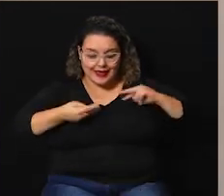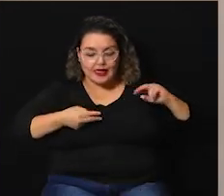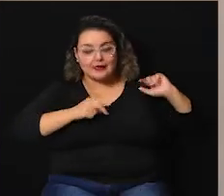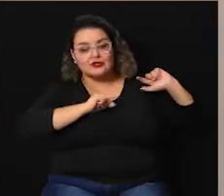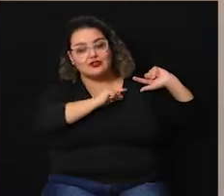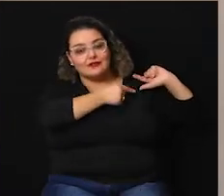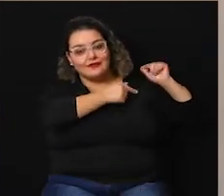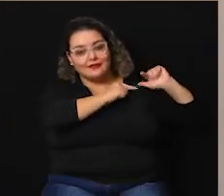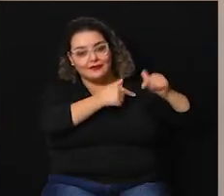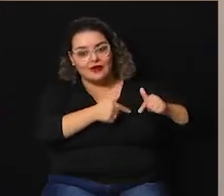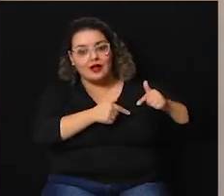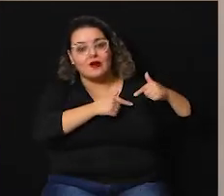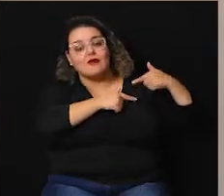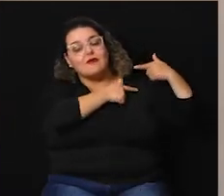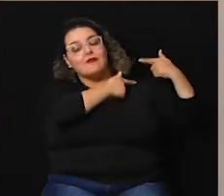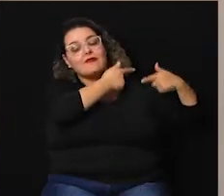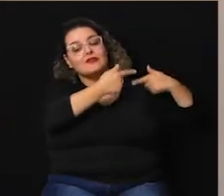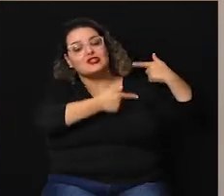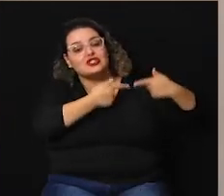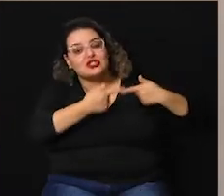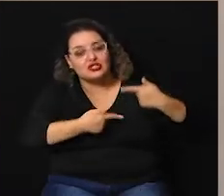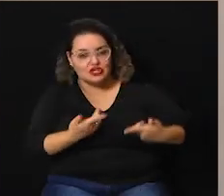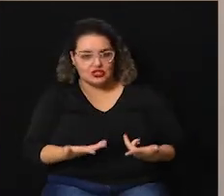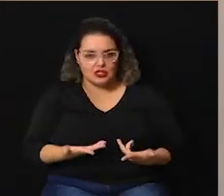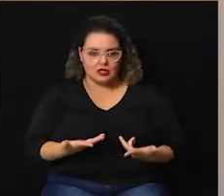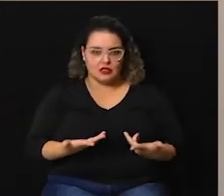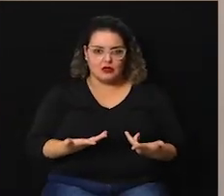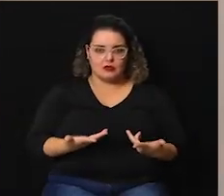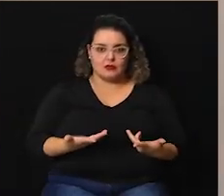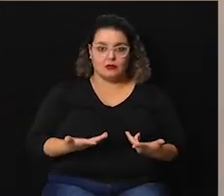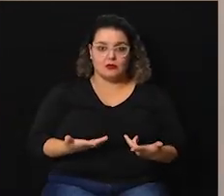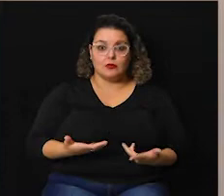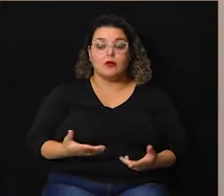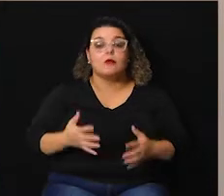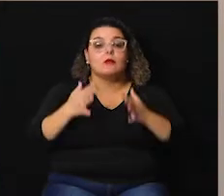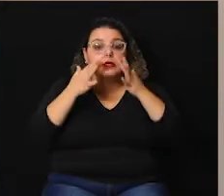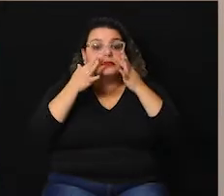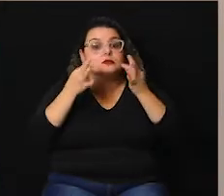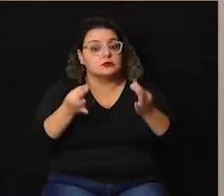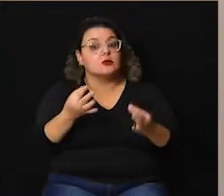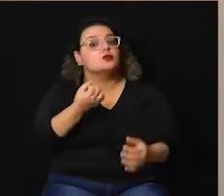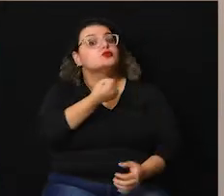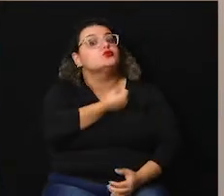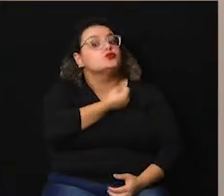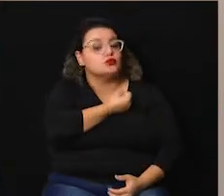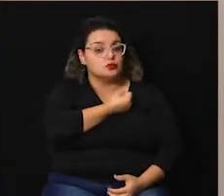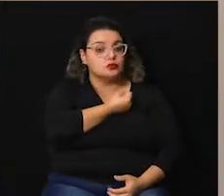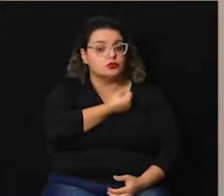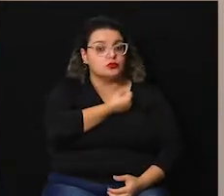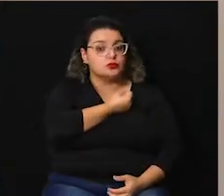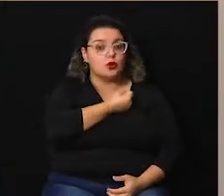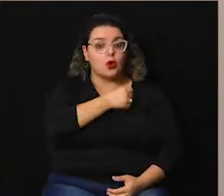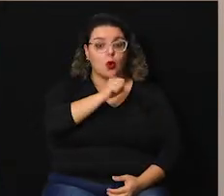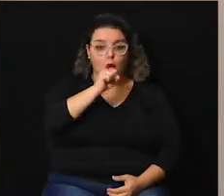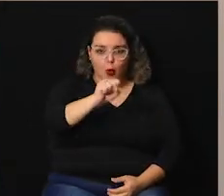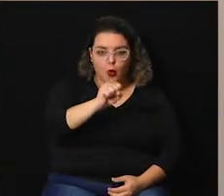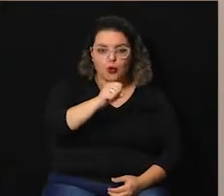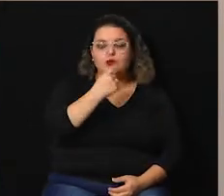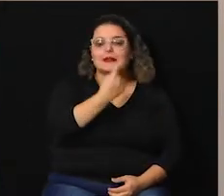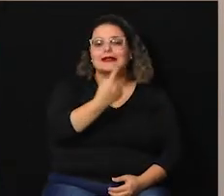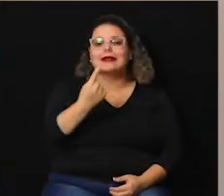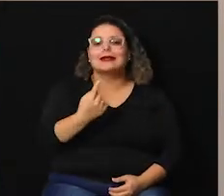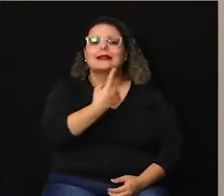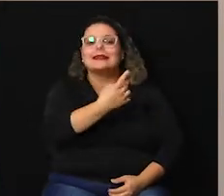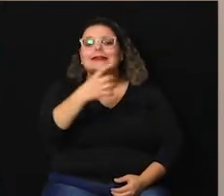hereditária. A alopecia androgenética, agora, atentem aos números, pessoal, prestem atenção. 8 em cada